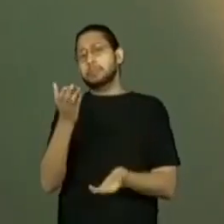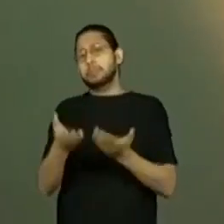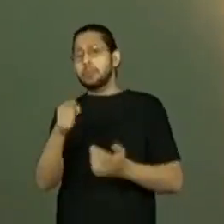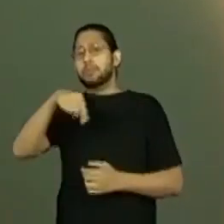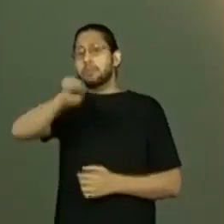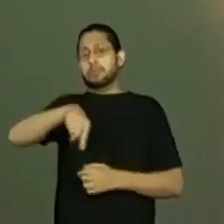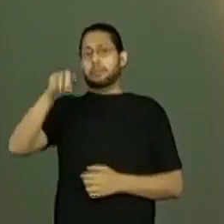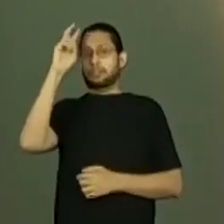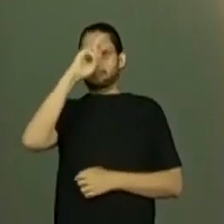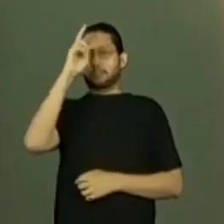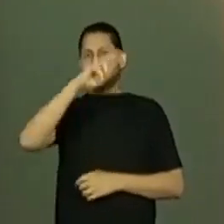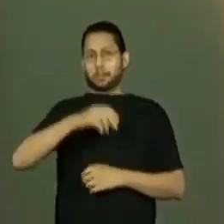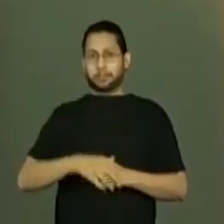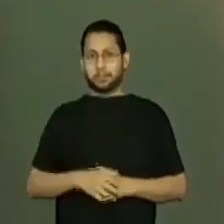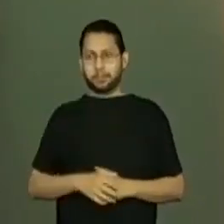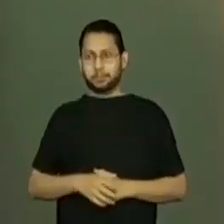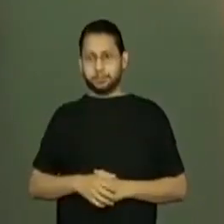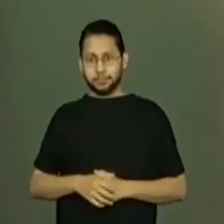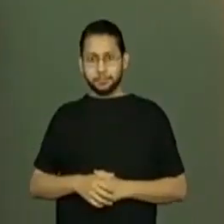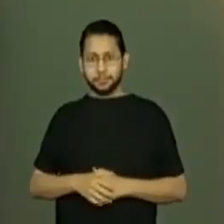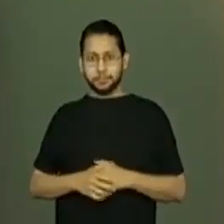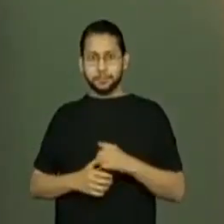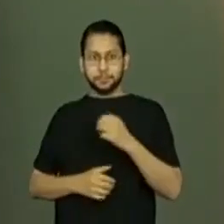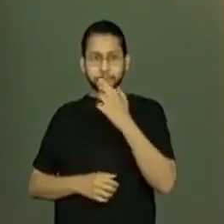lembram. Vamos lá.